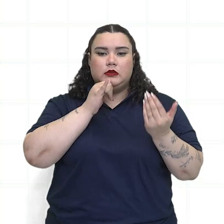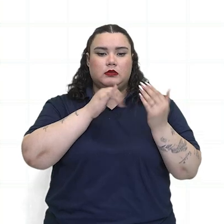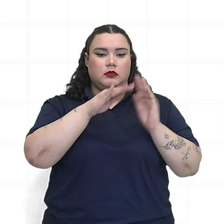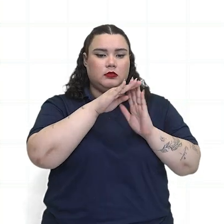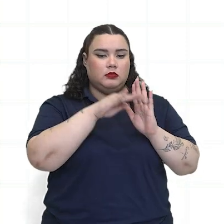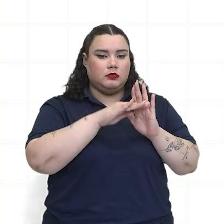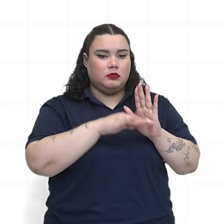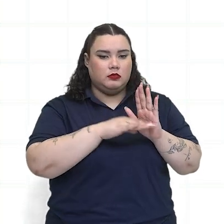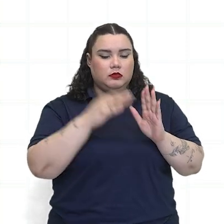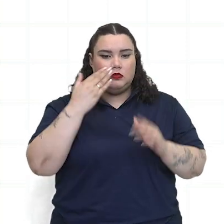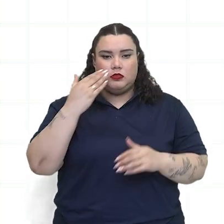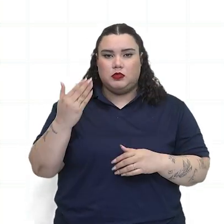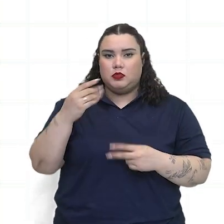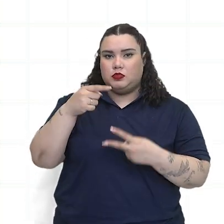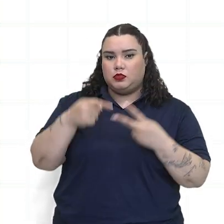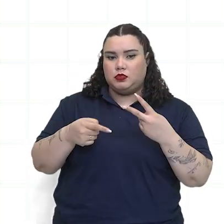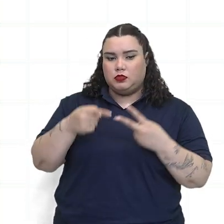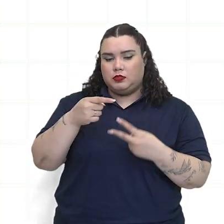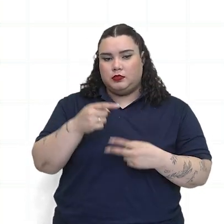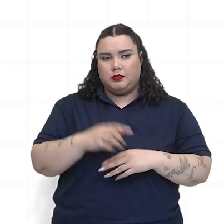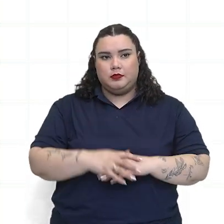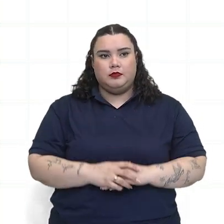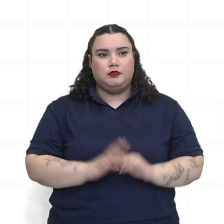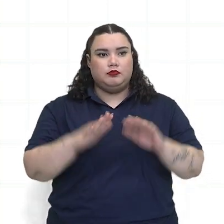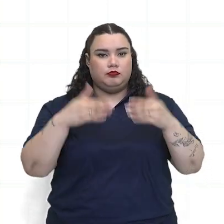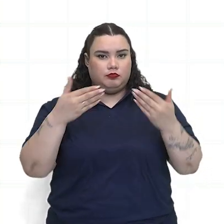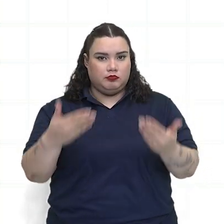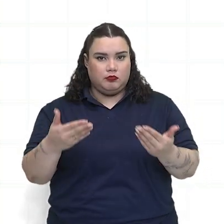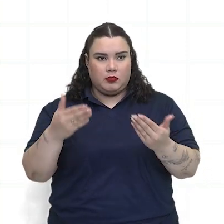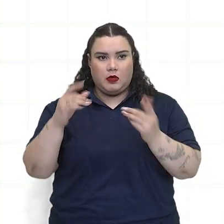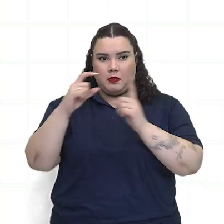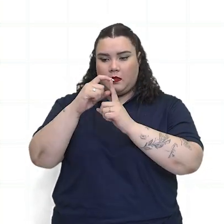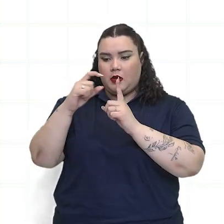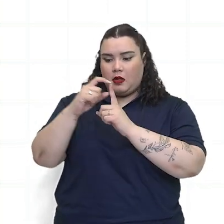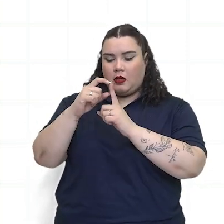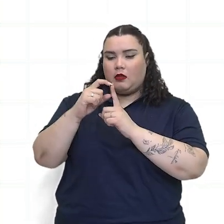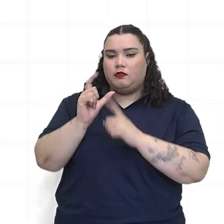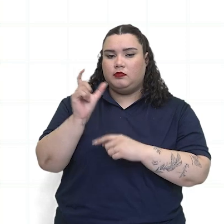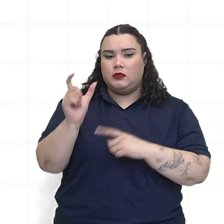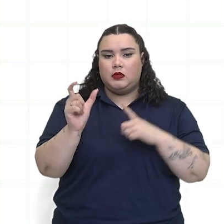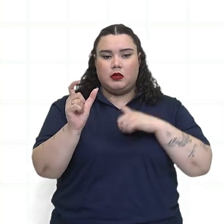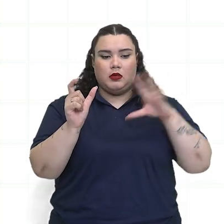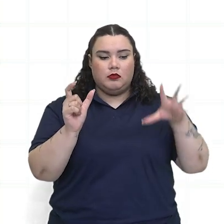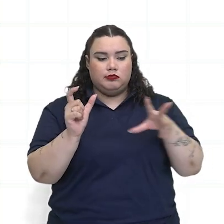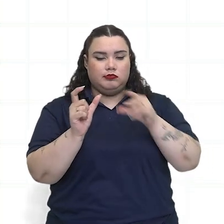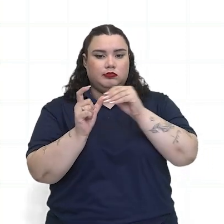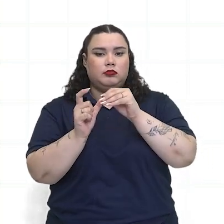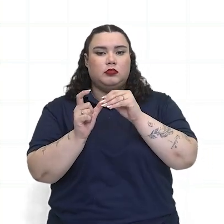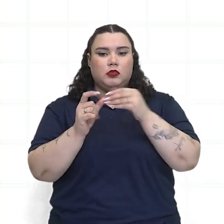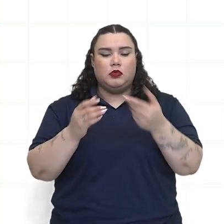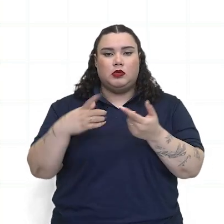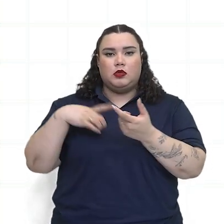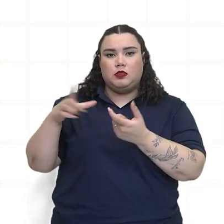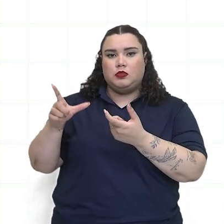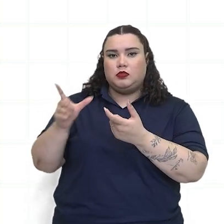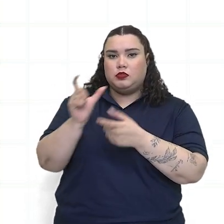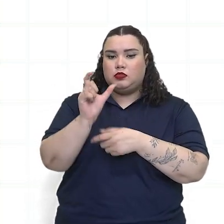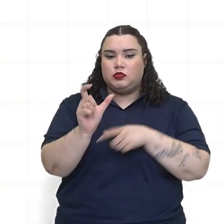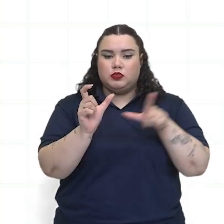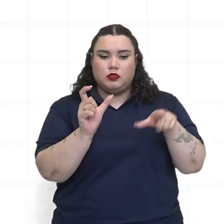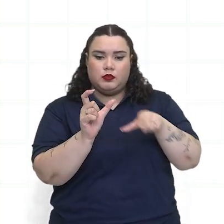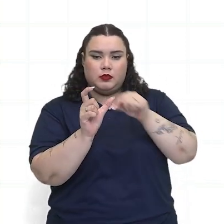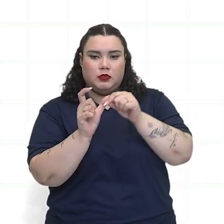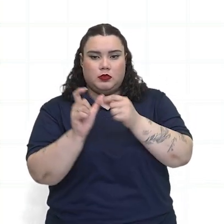exemplos, com os dois. Então, por meio do acréscimo, da junção de sufixos e